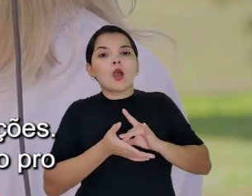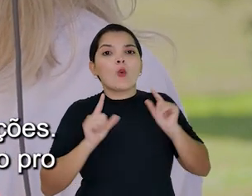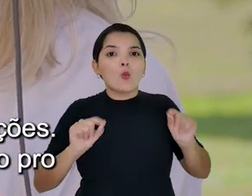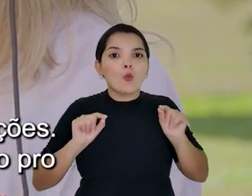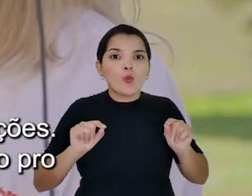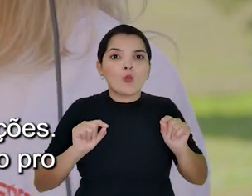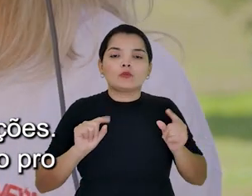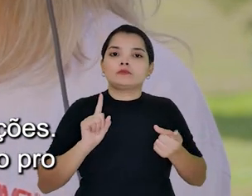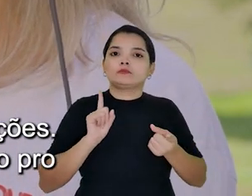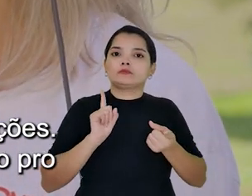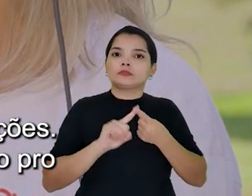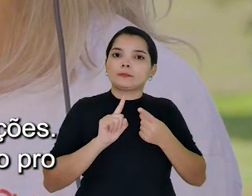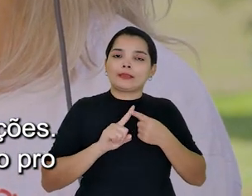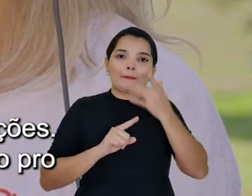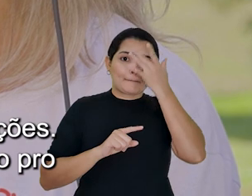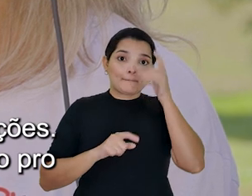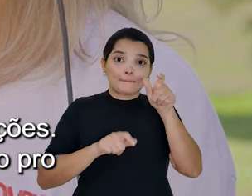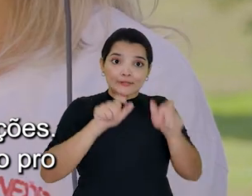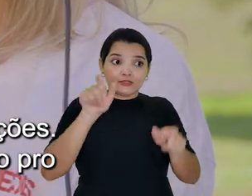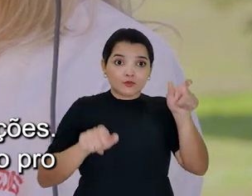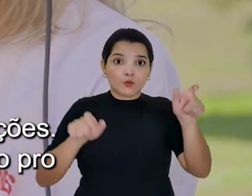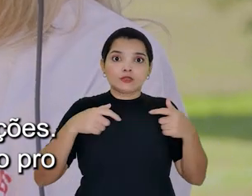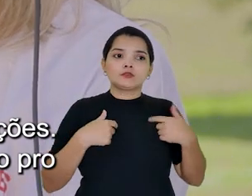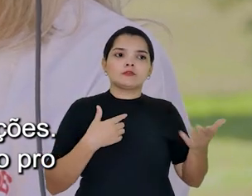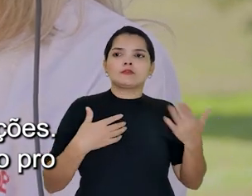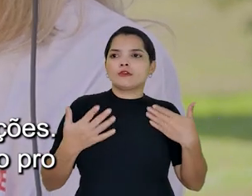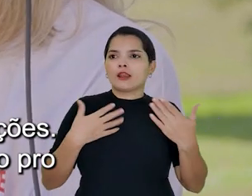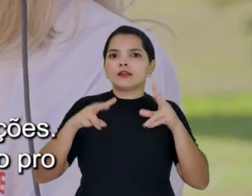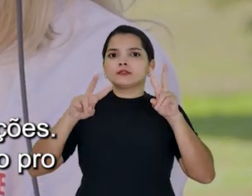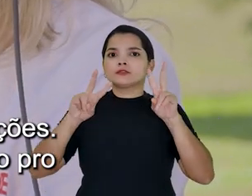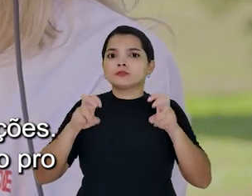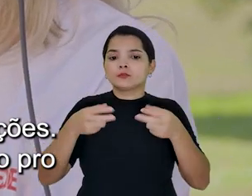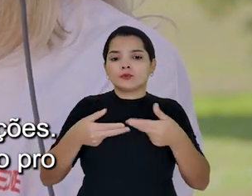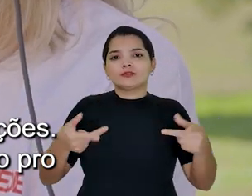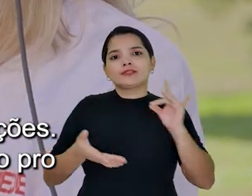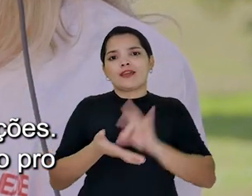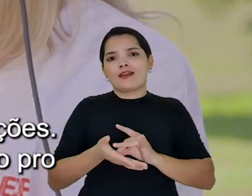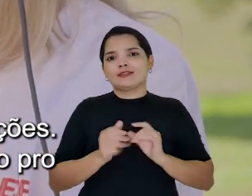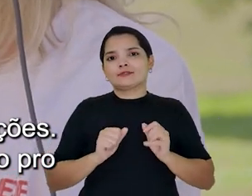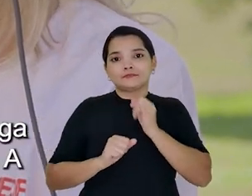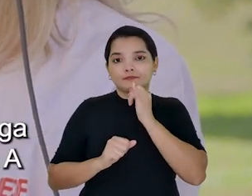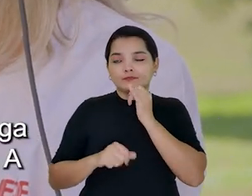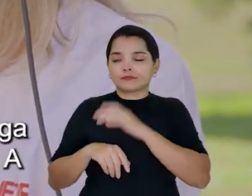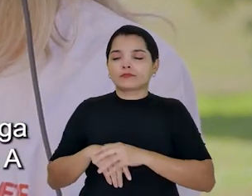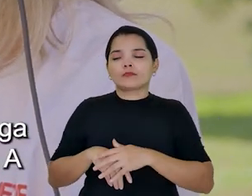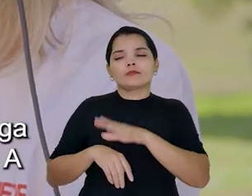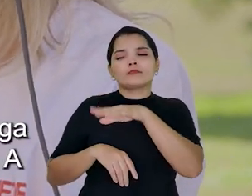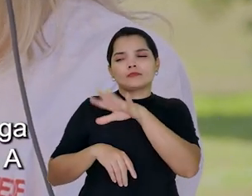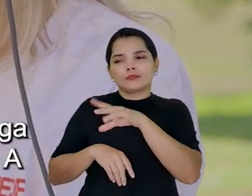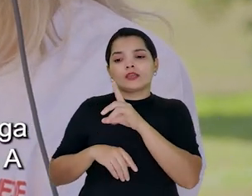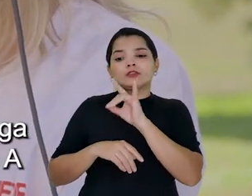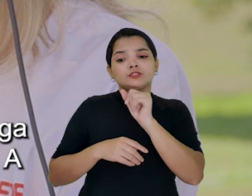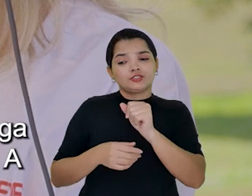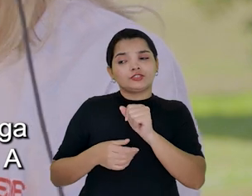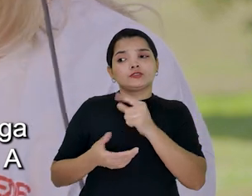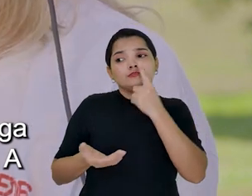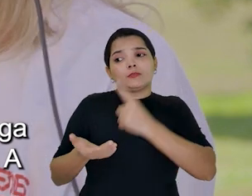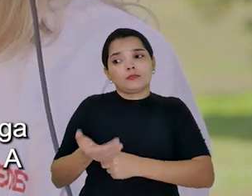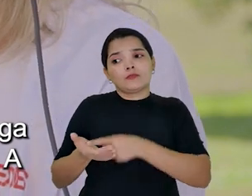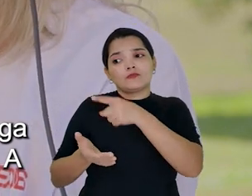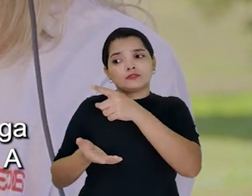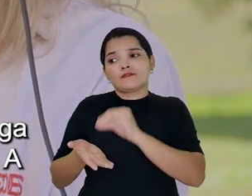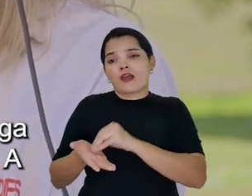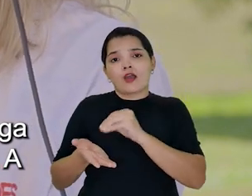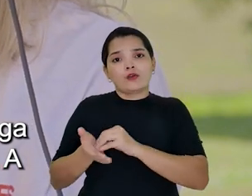fatos e não das suas interpretações você não me entregou o relatório como combinado pro digital isso é um fato